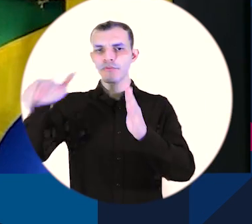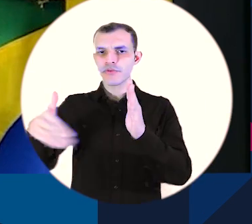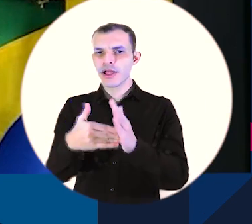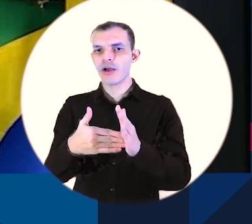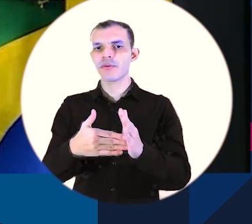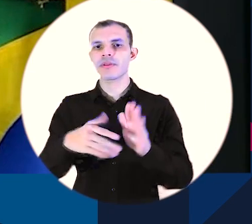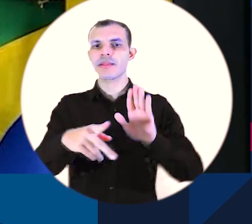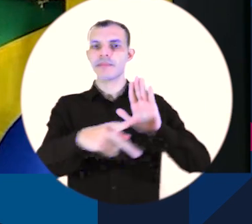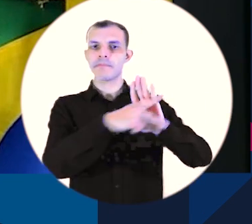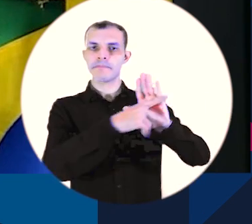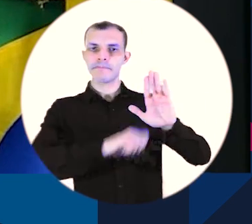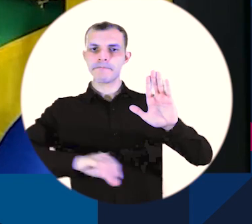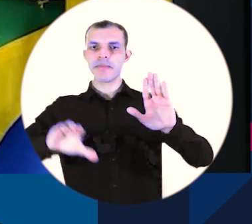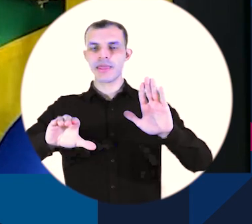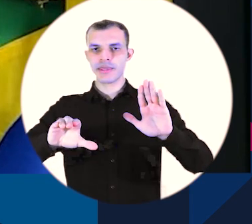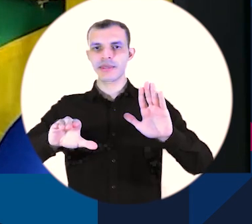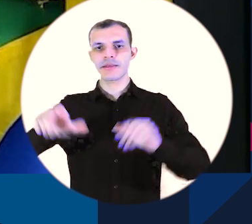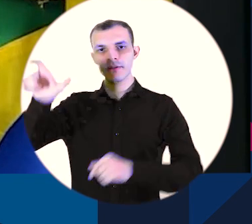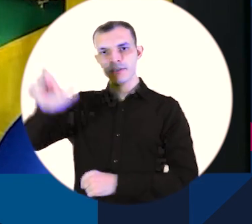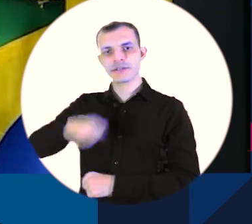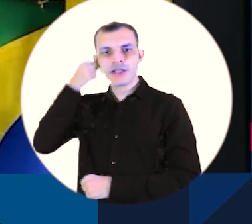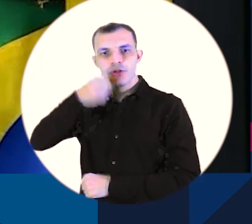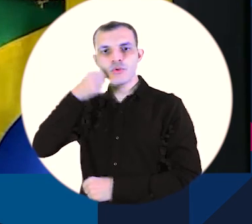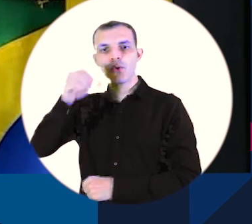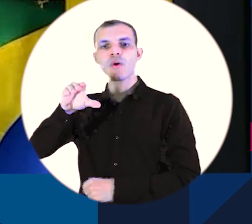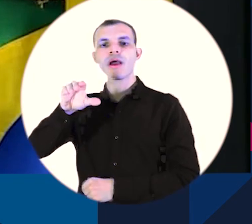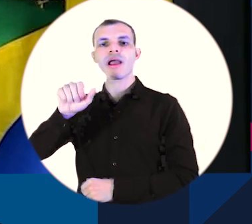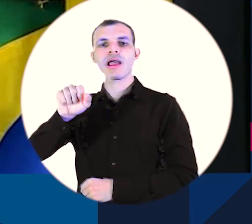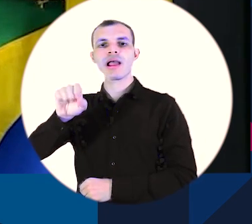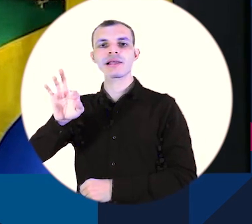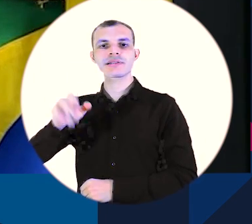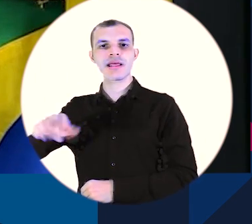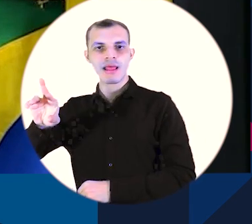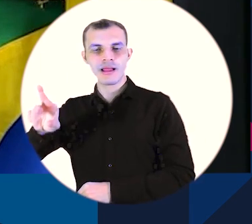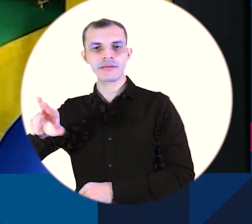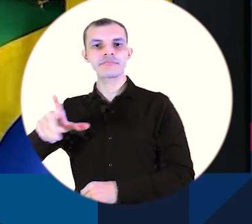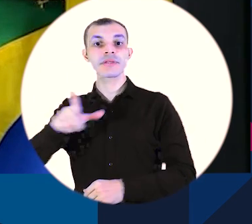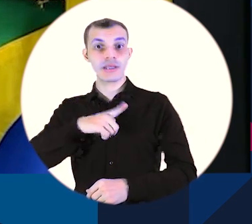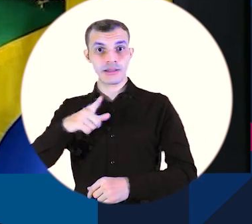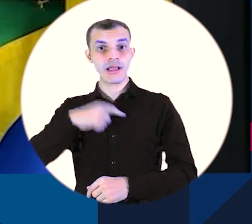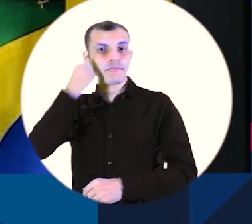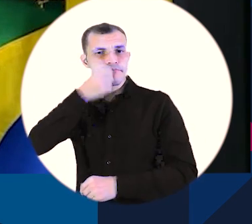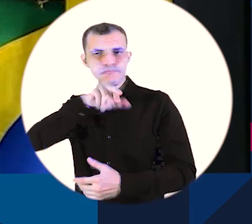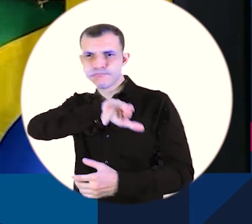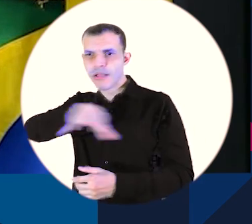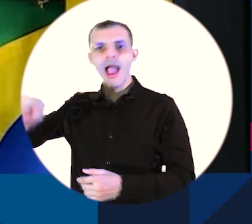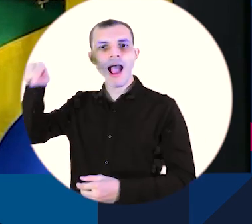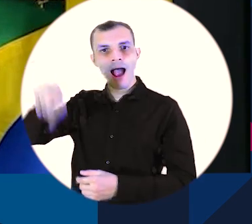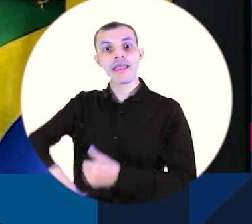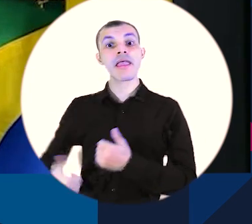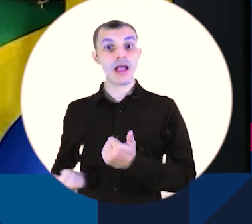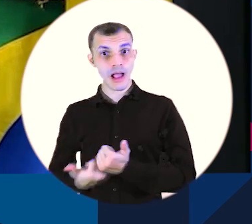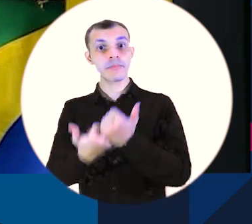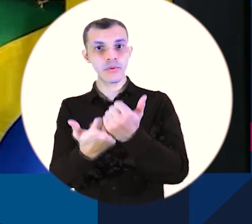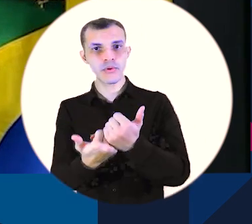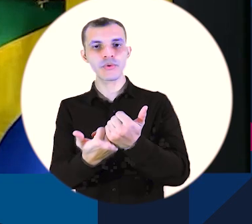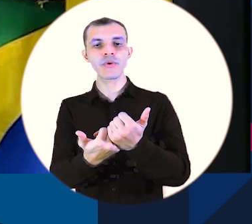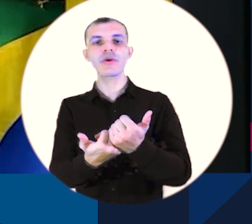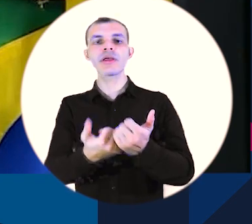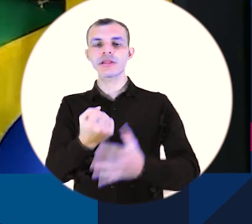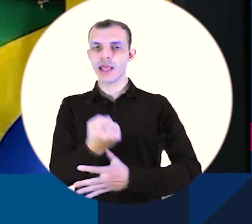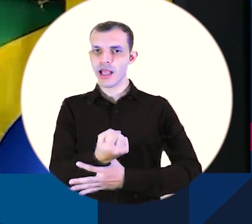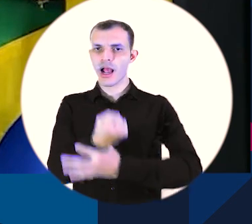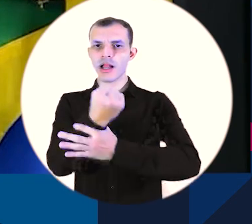da PEC, da sustentação oral, pelo senador Castelar Neto, e que contou com amplo apoio dos senadores desta